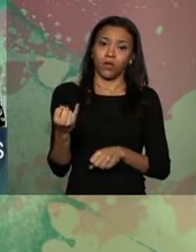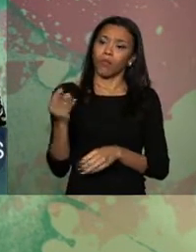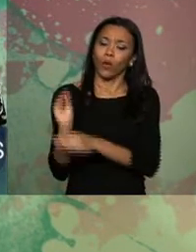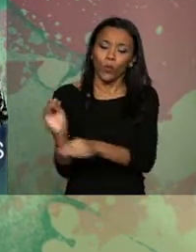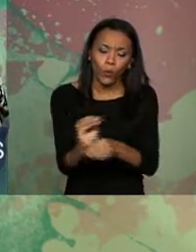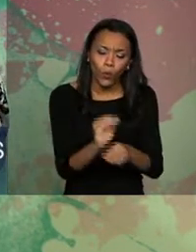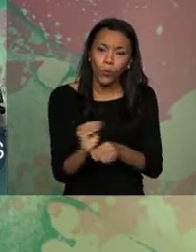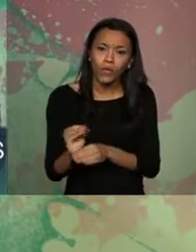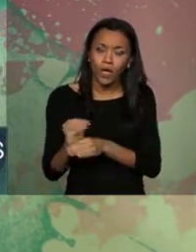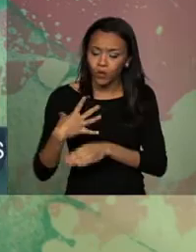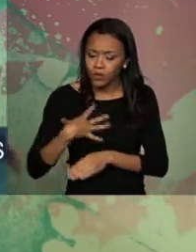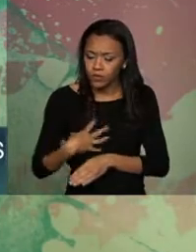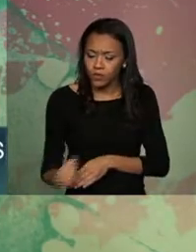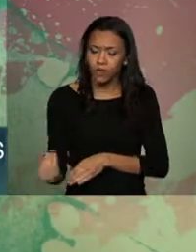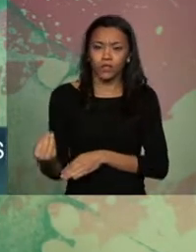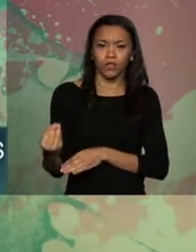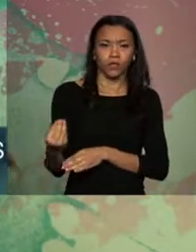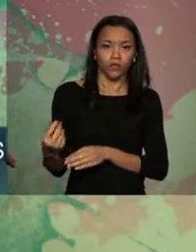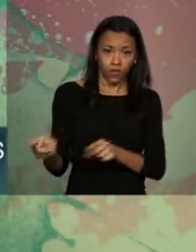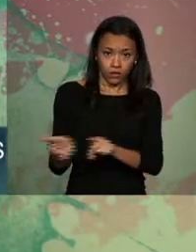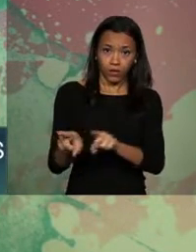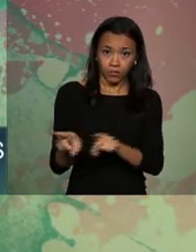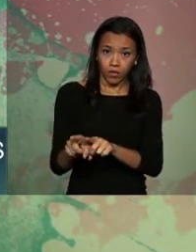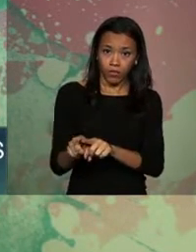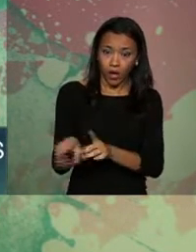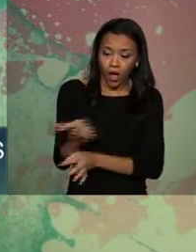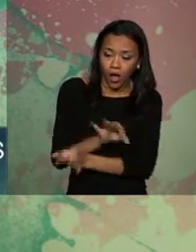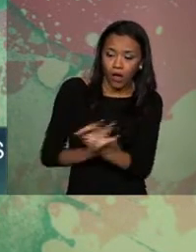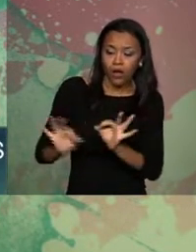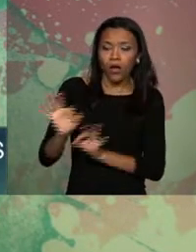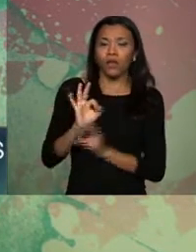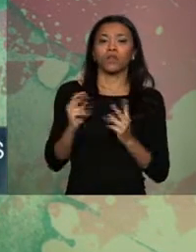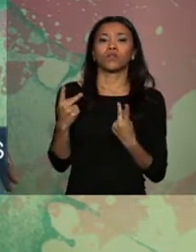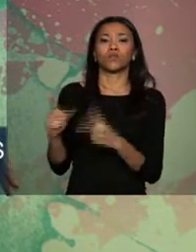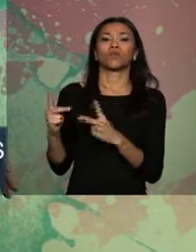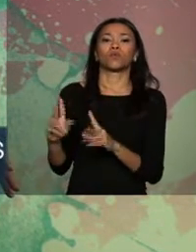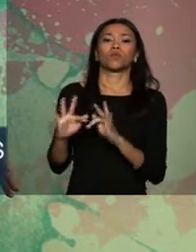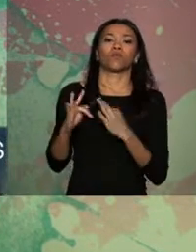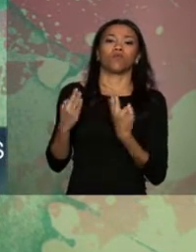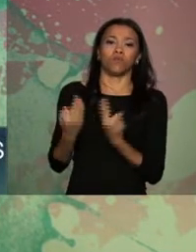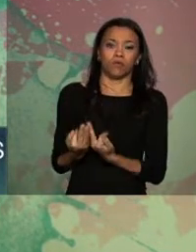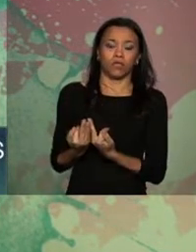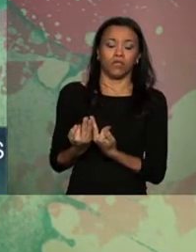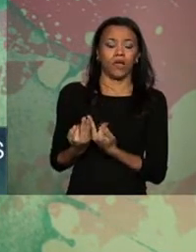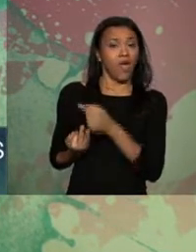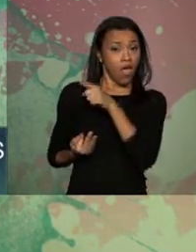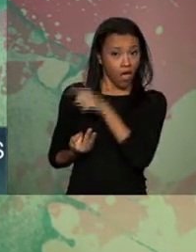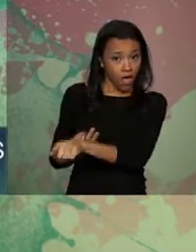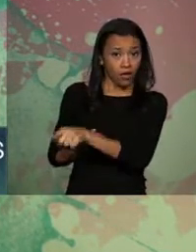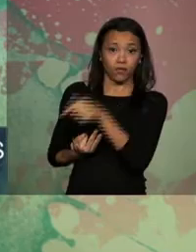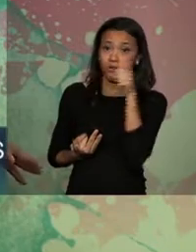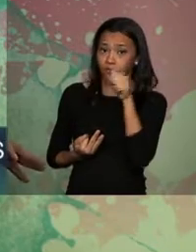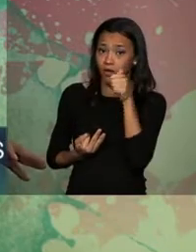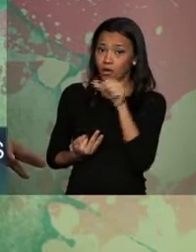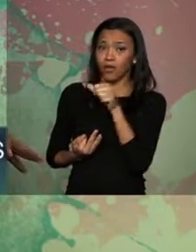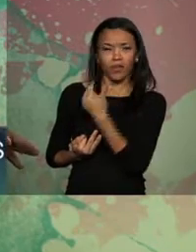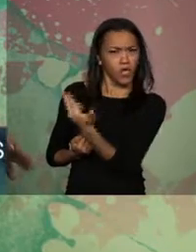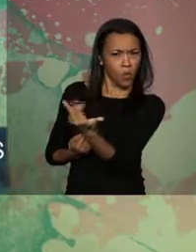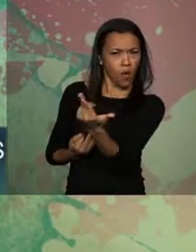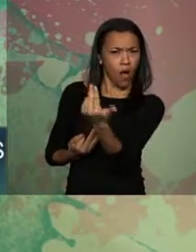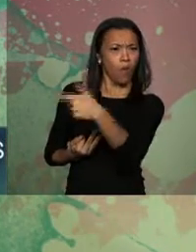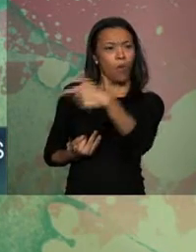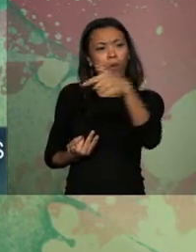filhos, junto com a formação da sua família, ela, como muitas, eu diria